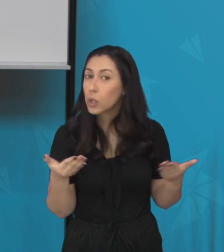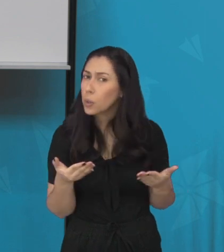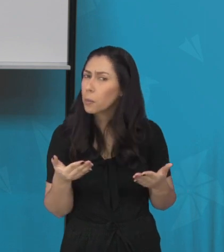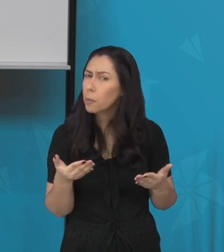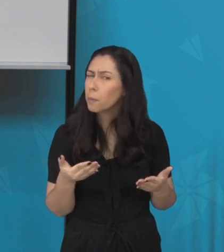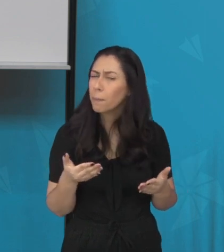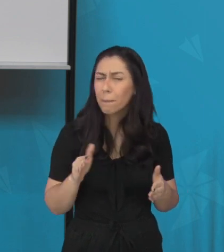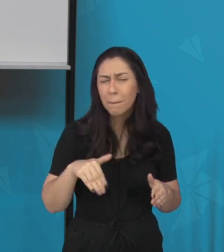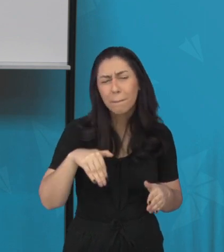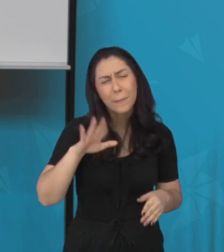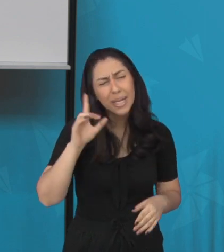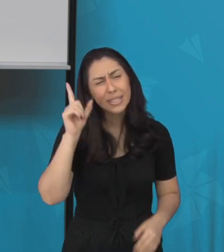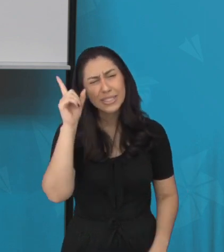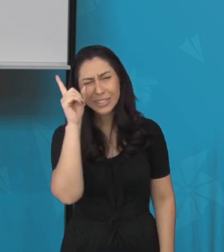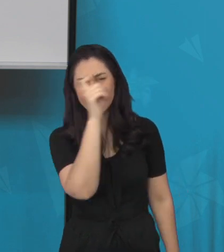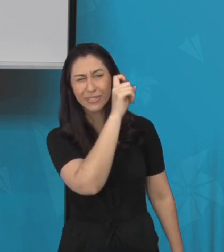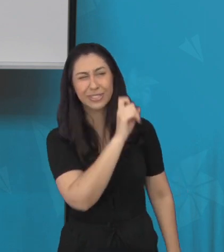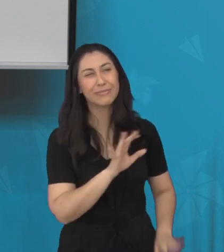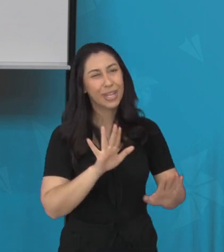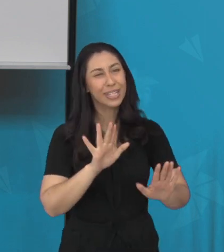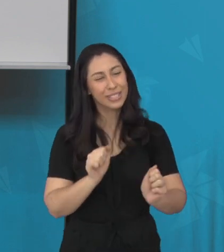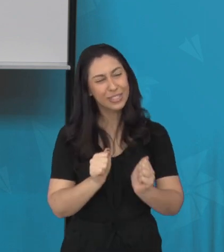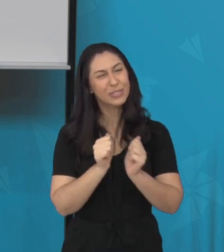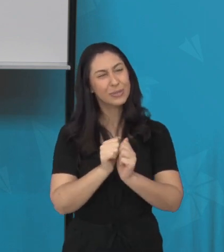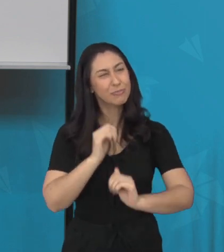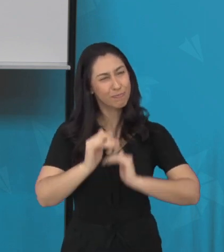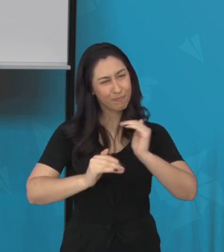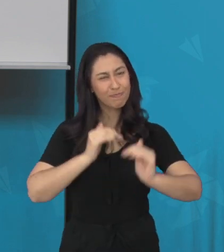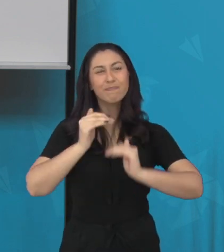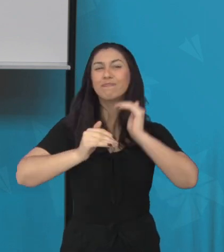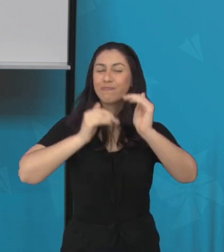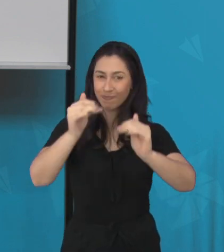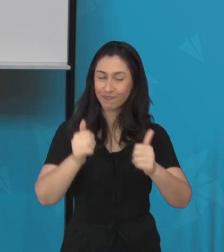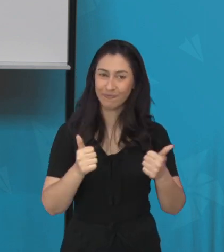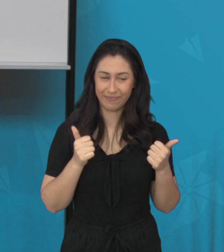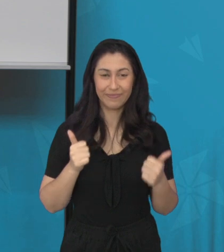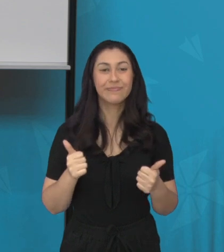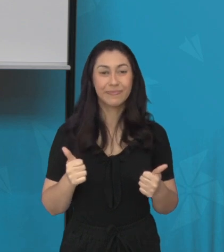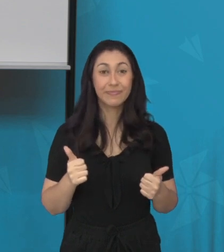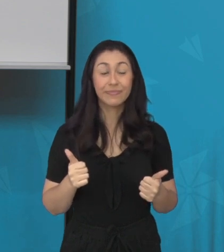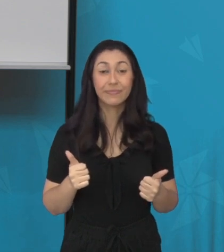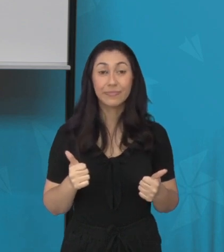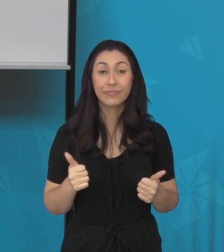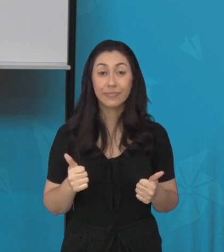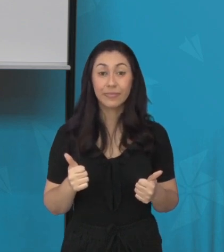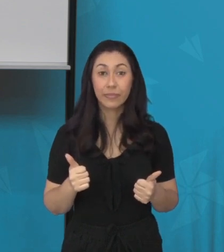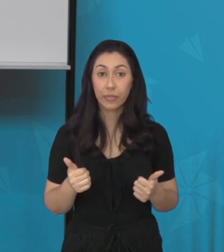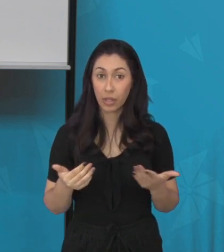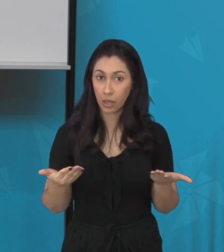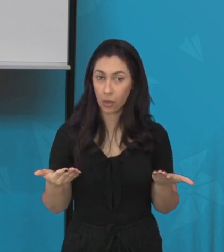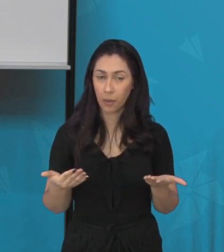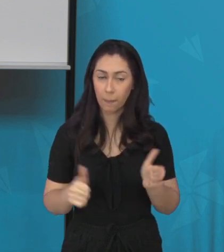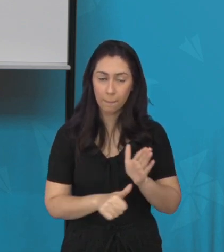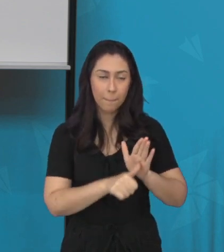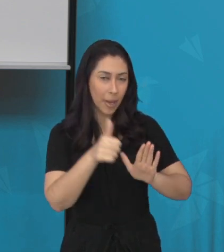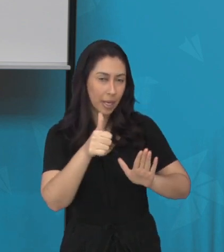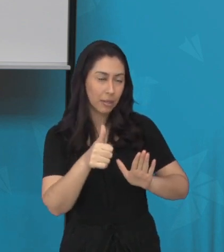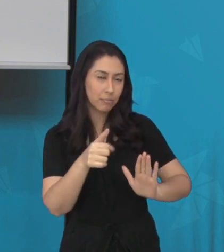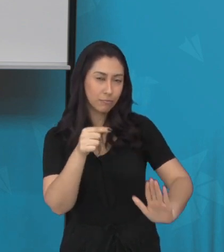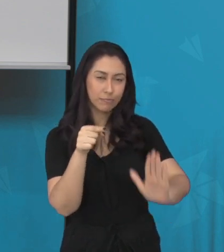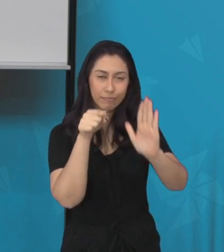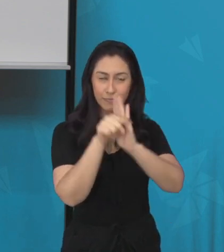mais complexas, mas juntos a gente vai conseguir evoluir, eu tenho certeza. Tá bom? Volto com a primeira